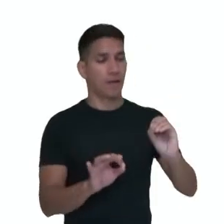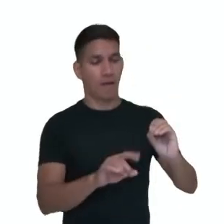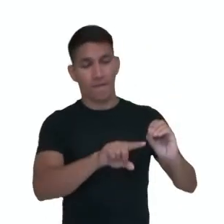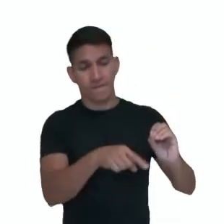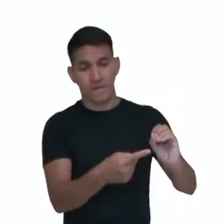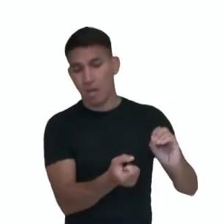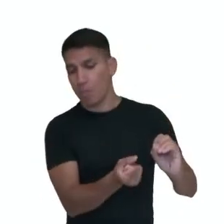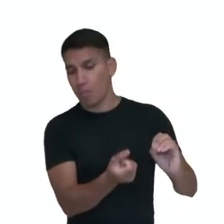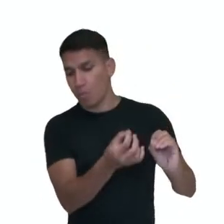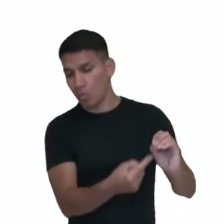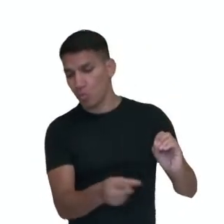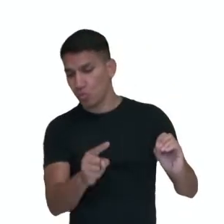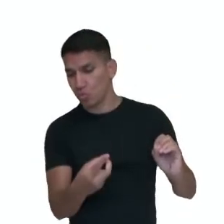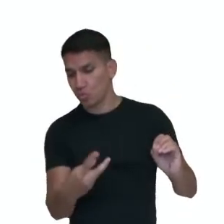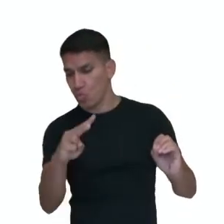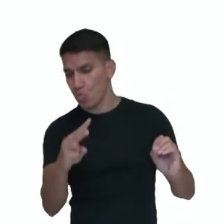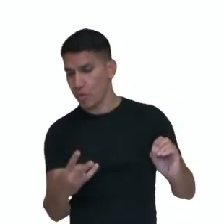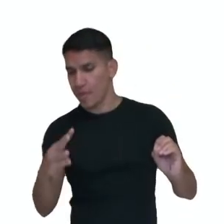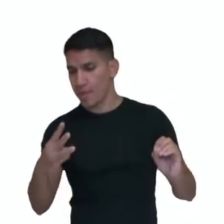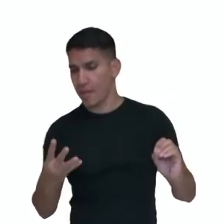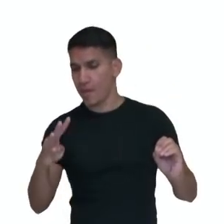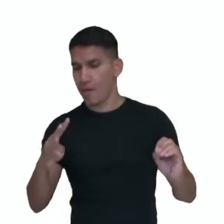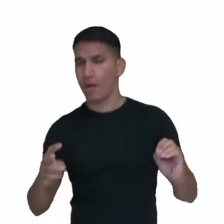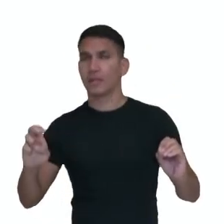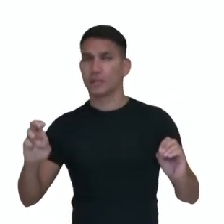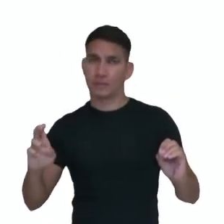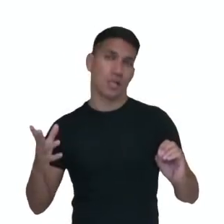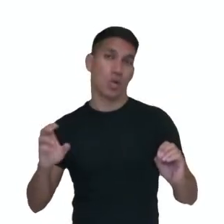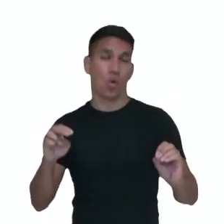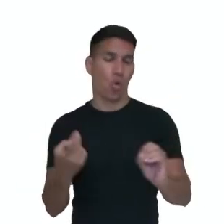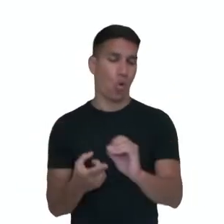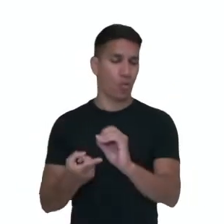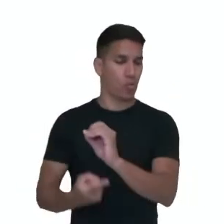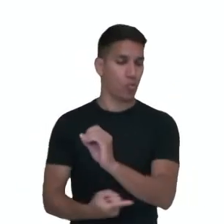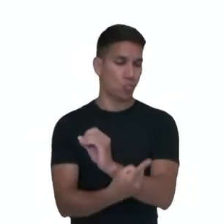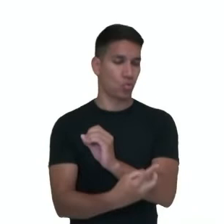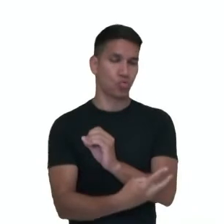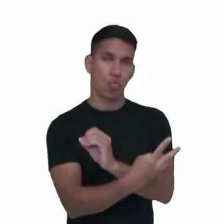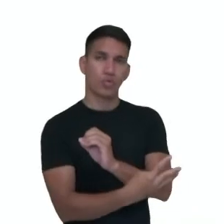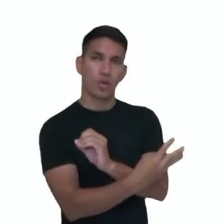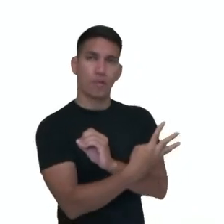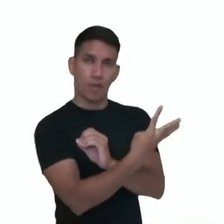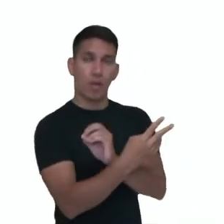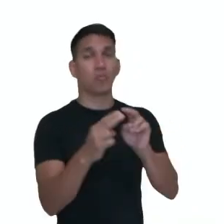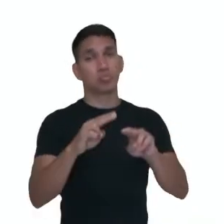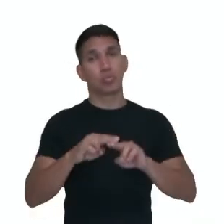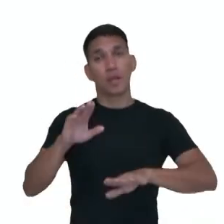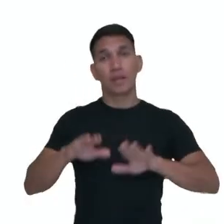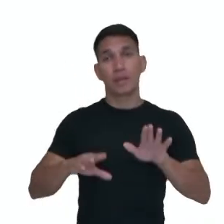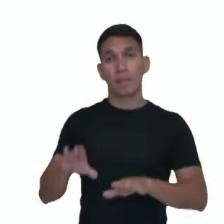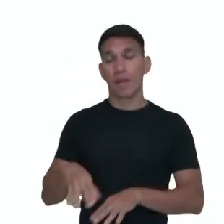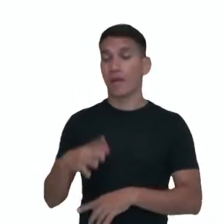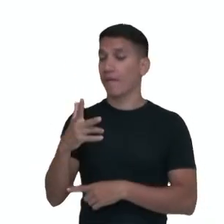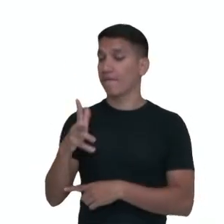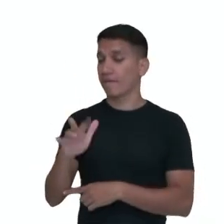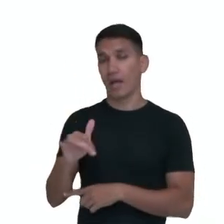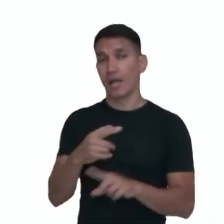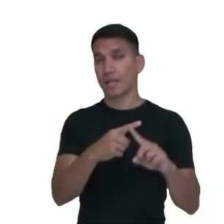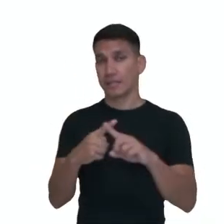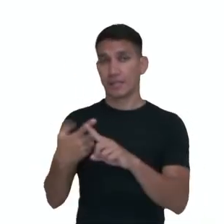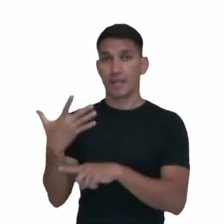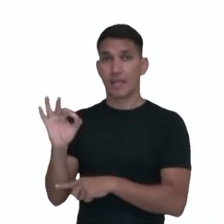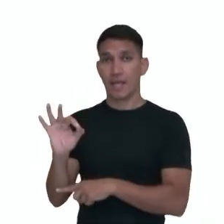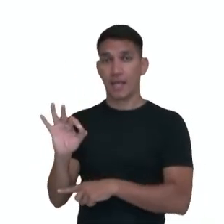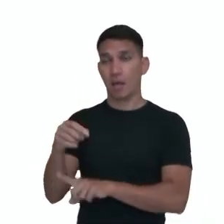ao andar com a vírgula o valor do número diminui, o expoente ficará positivo. Se aumenta, o expoente ficará negativo. E o